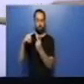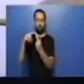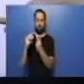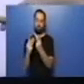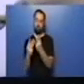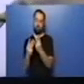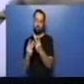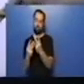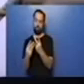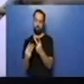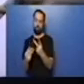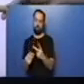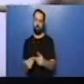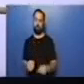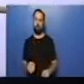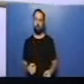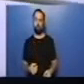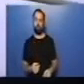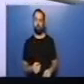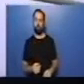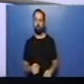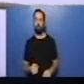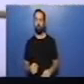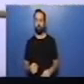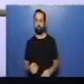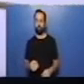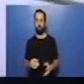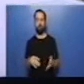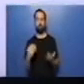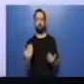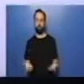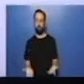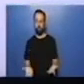elevado a nada aqui. Raiz quadrada de 3.